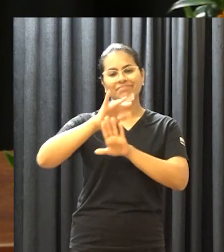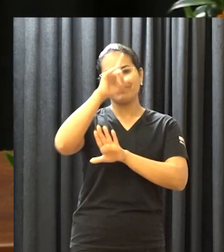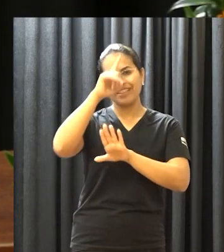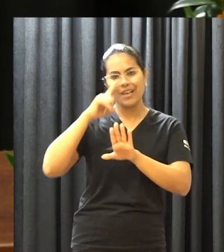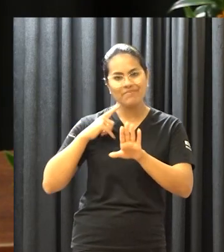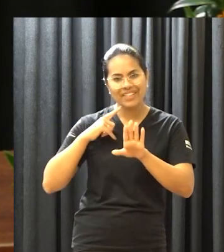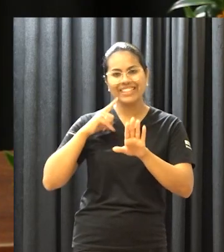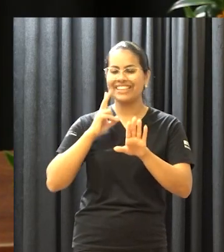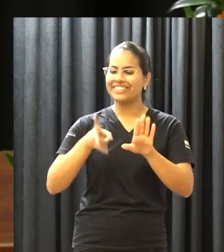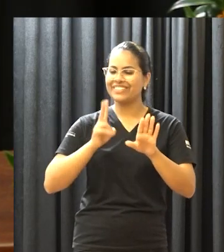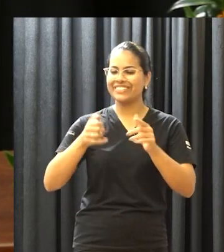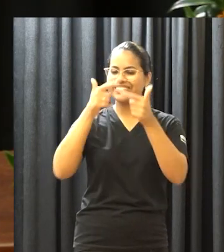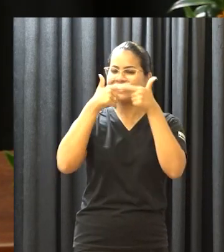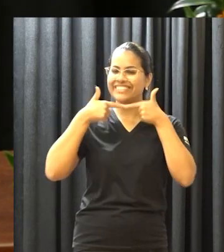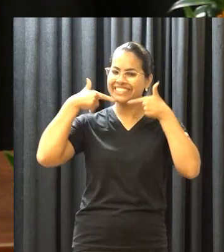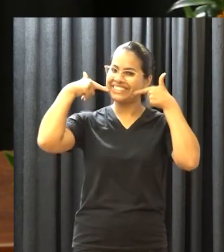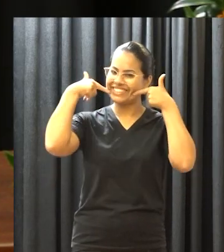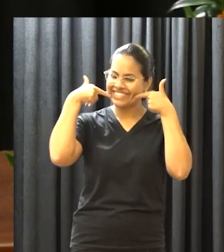continua com esse sorriso fartão.